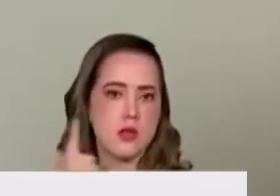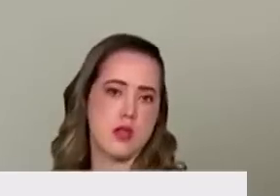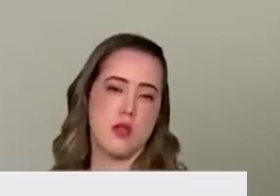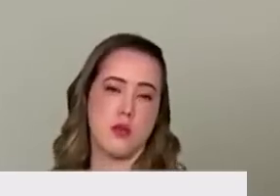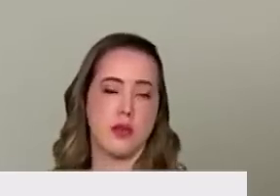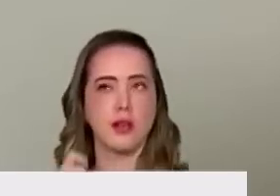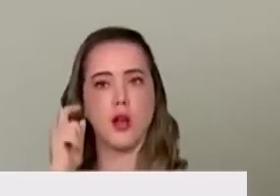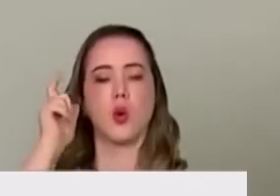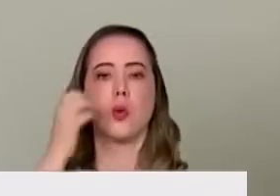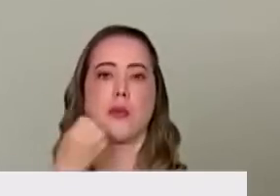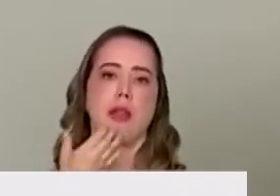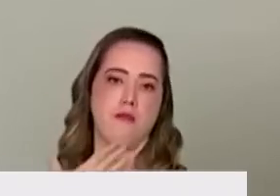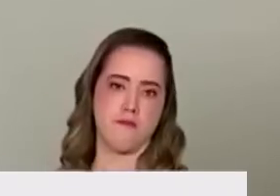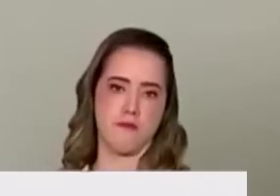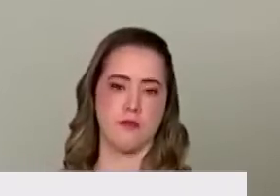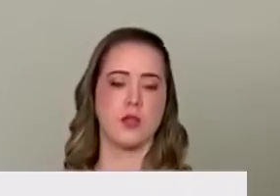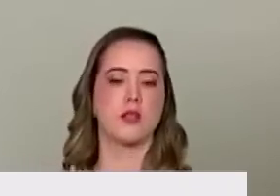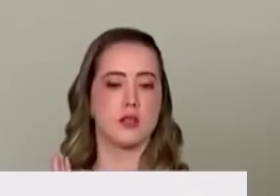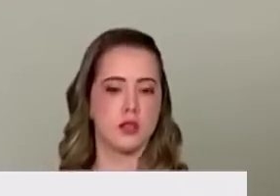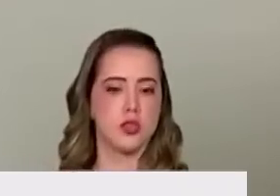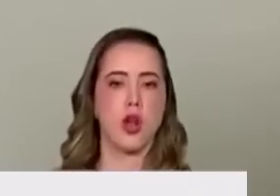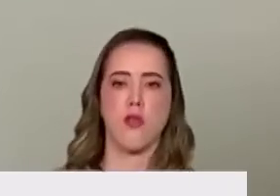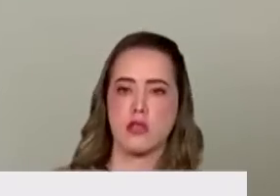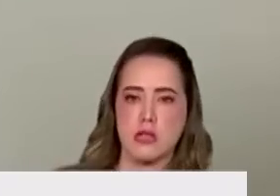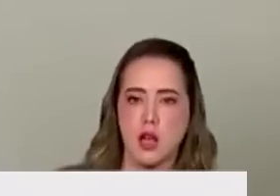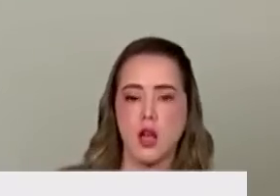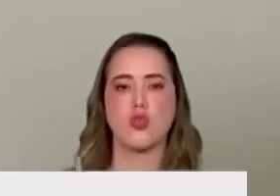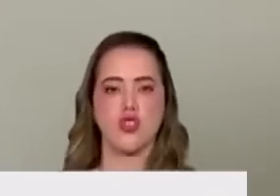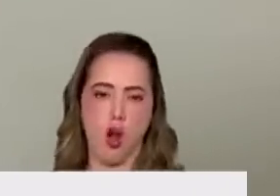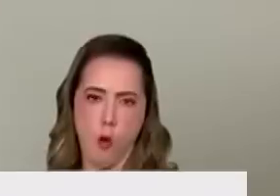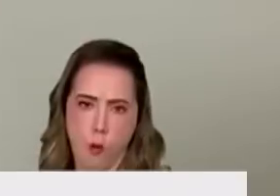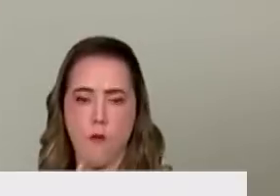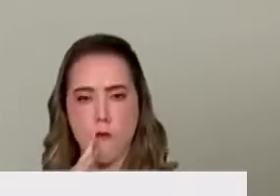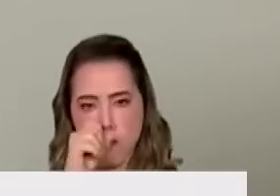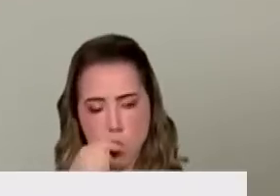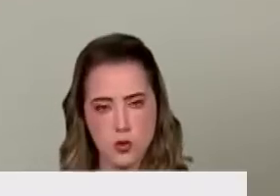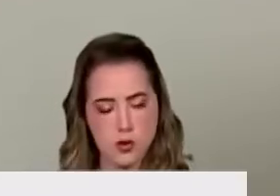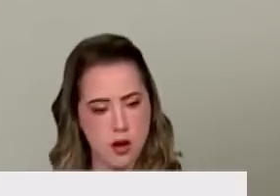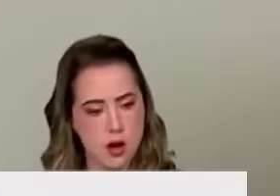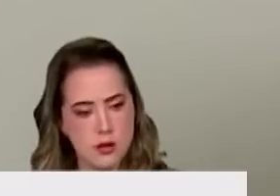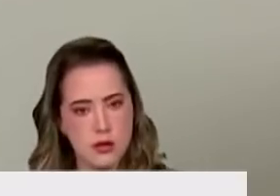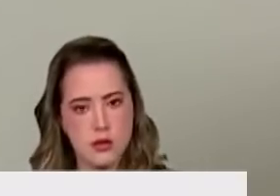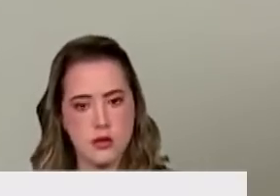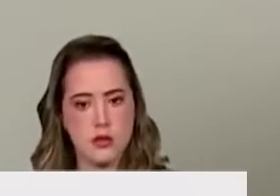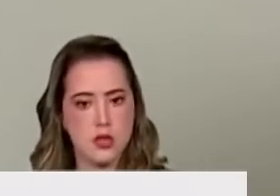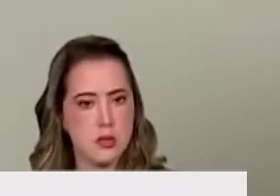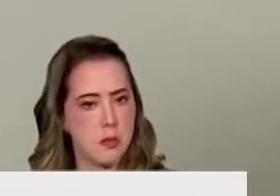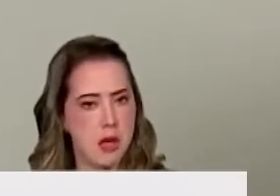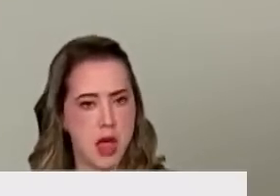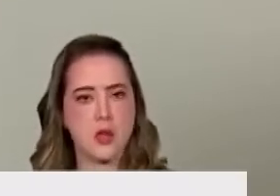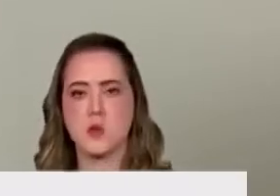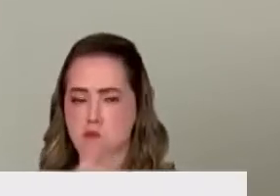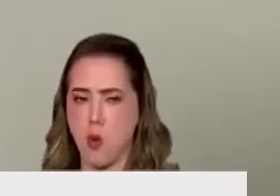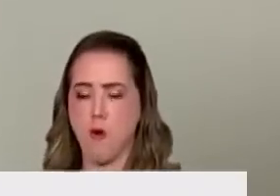acordou muito bem. Então já está conversando, já está com força dos membros inferiores bastante